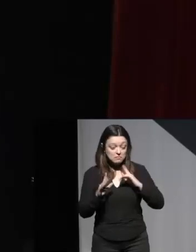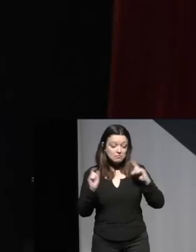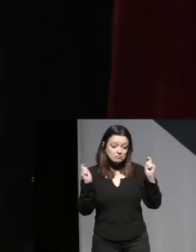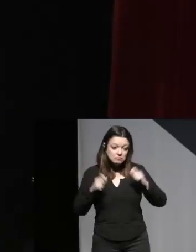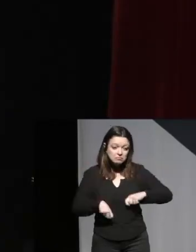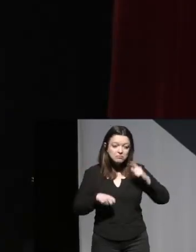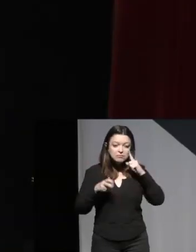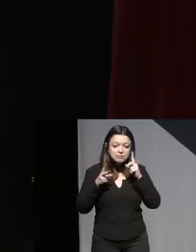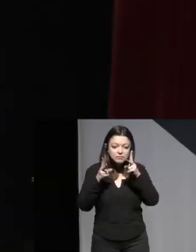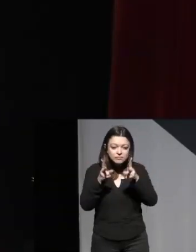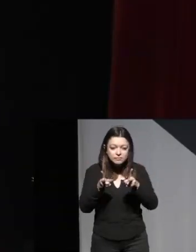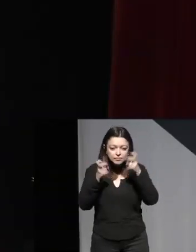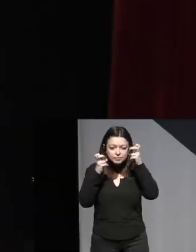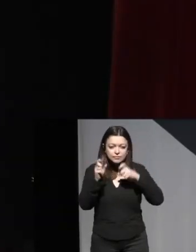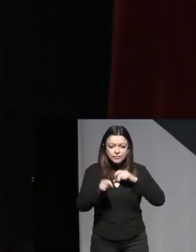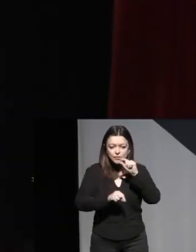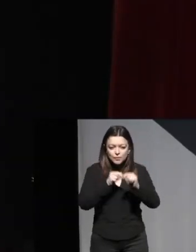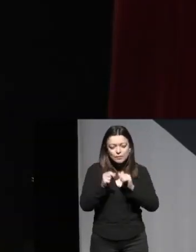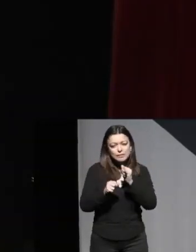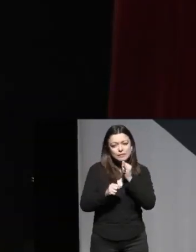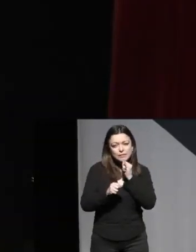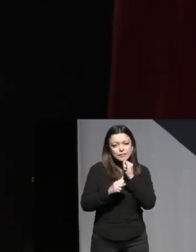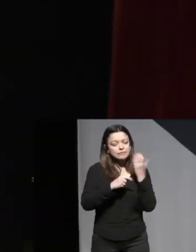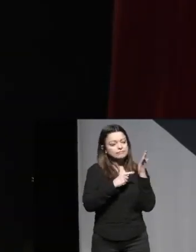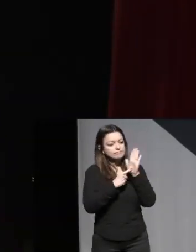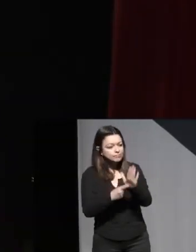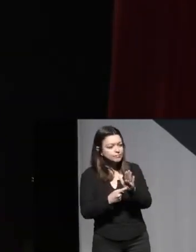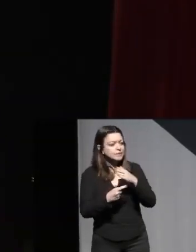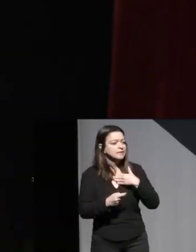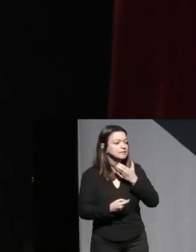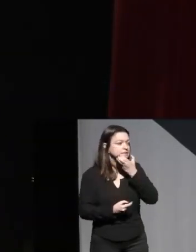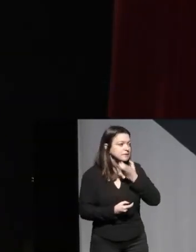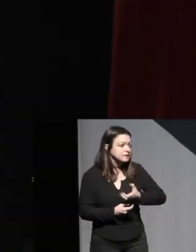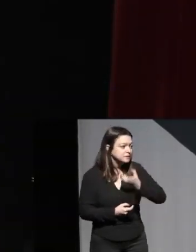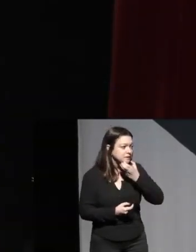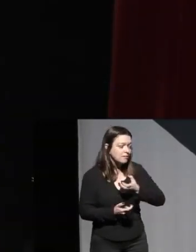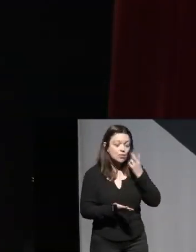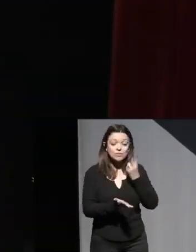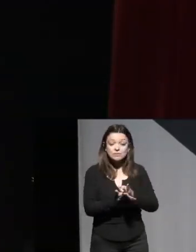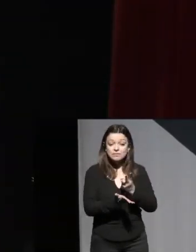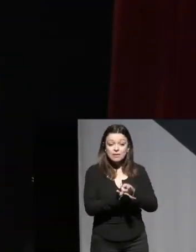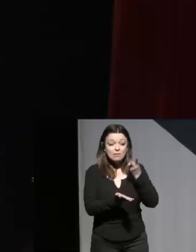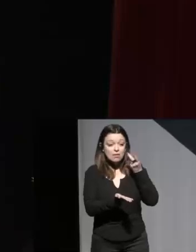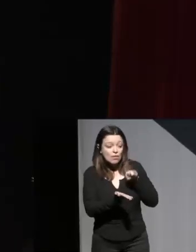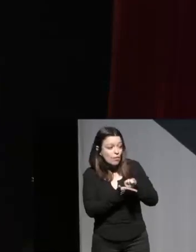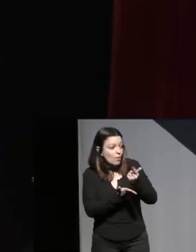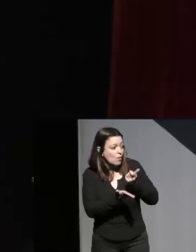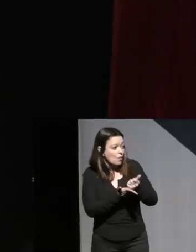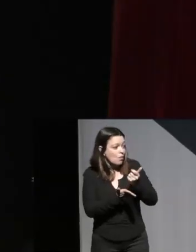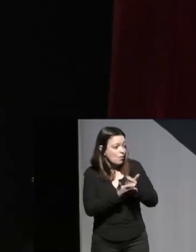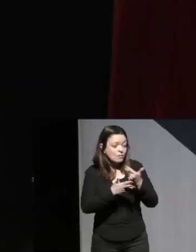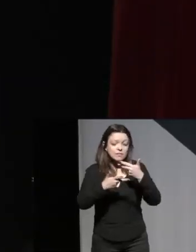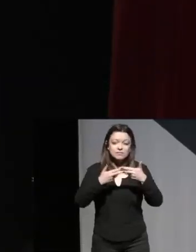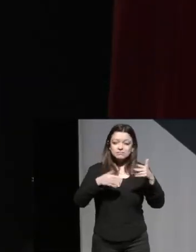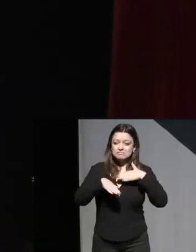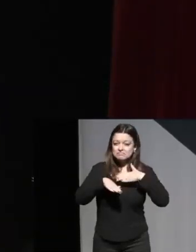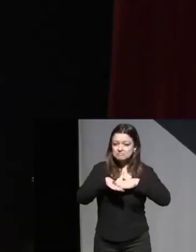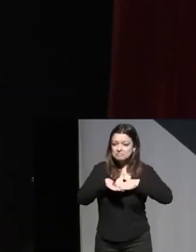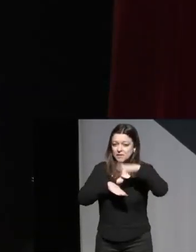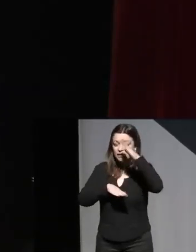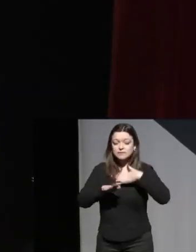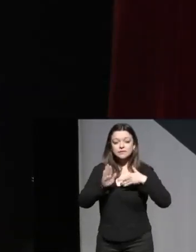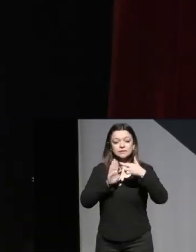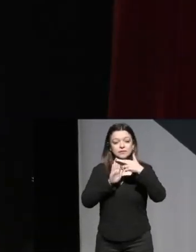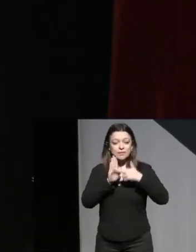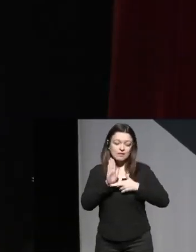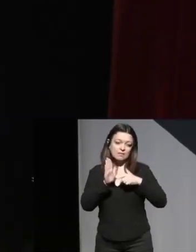vou apenas citar um exemplo, né? Dezembro é um mês que há muitas compras, então em regra, porque as pessoas estão comprando presentes, em regra haveria uma